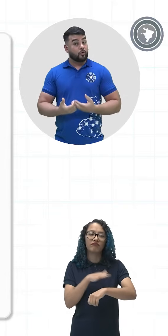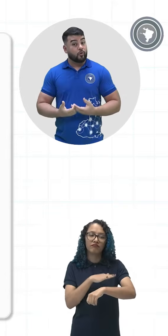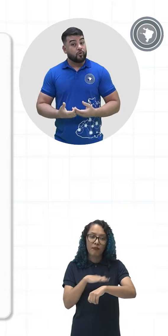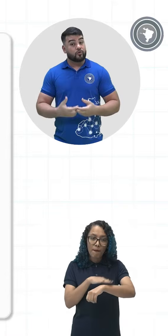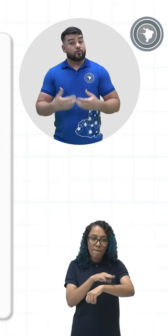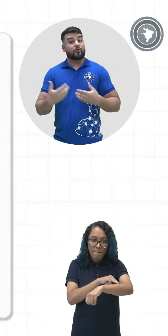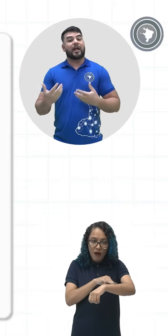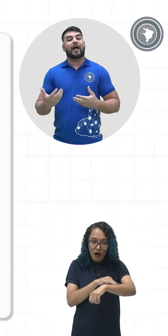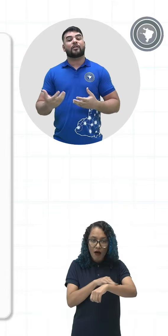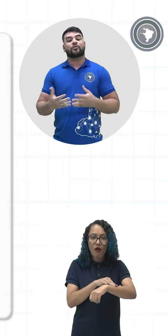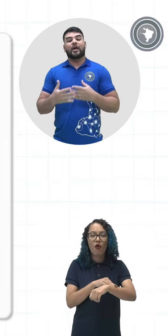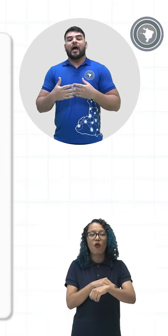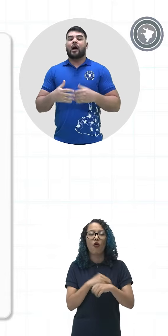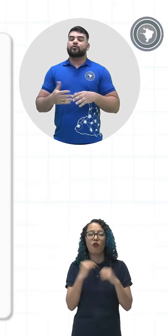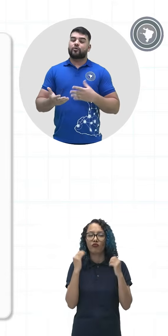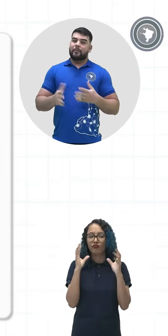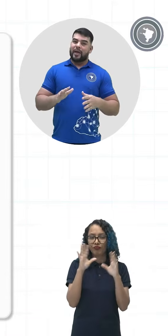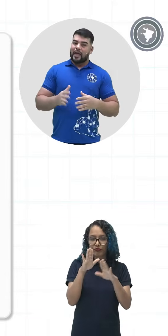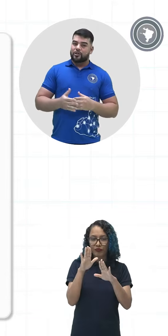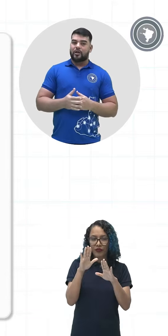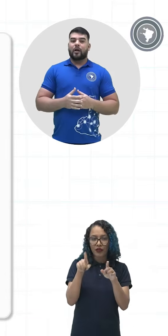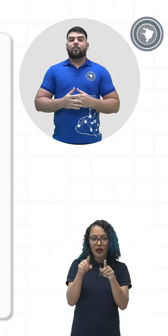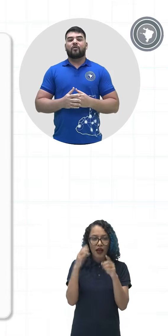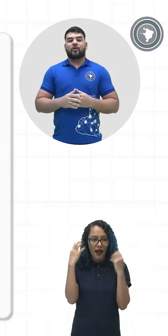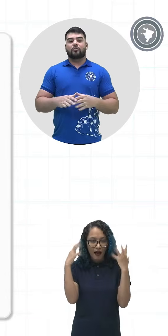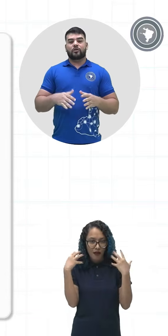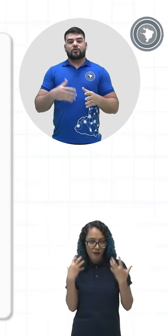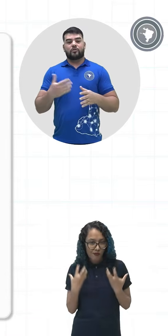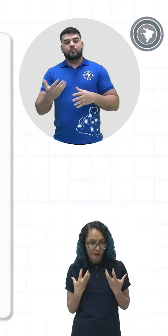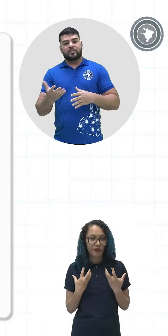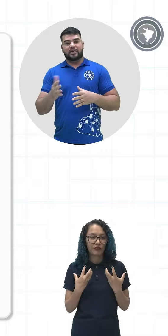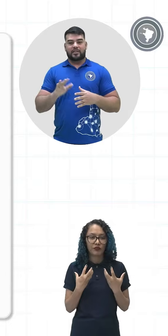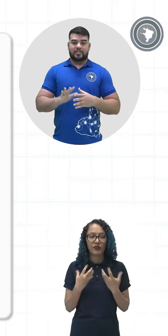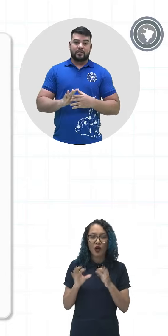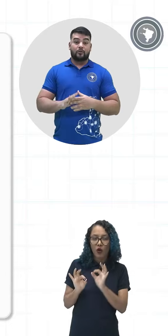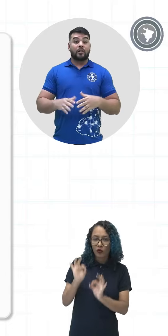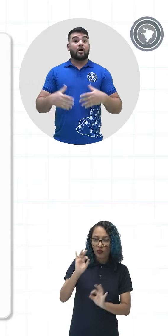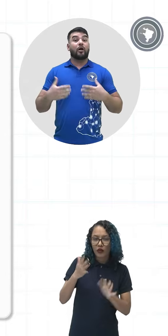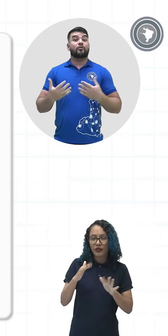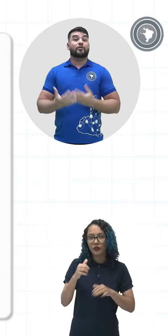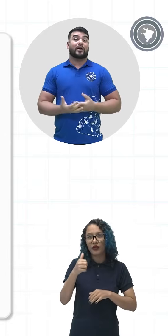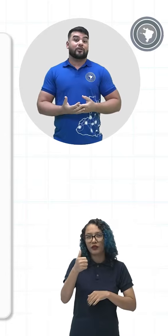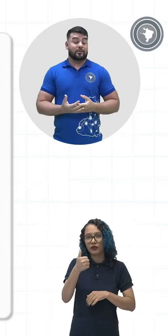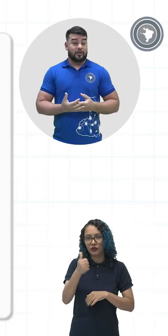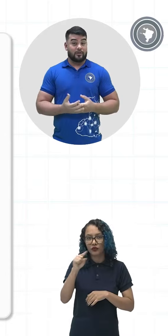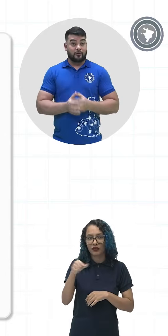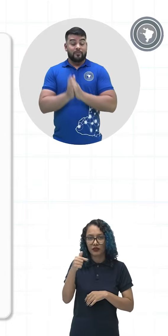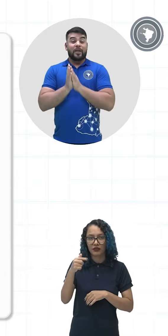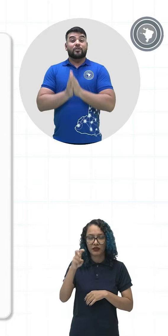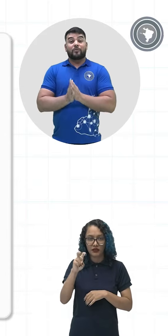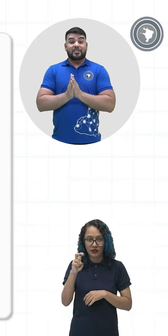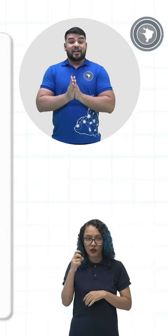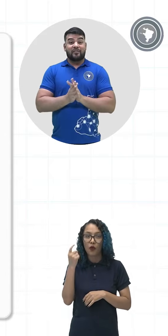cabelos escuros, ondulados, altura média por volta de 1,75 e olhos castanhos. Então, observem